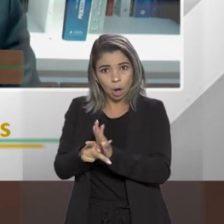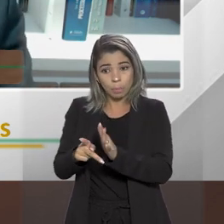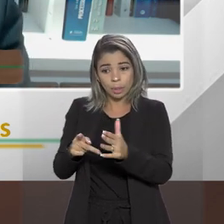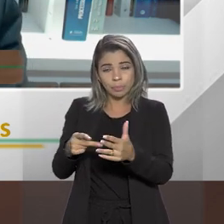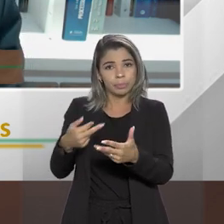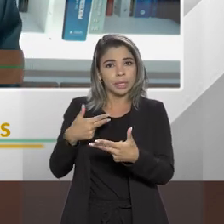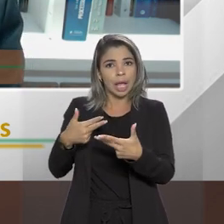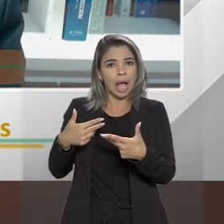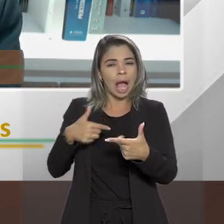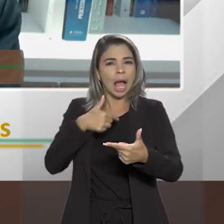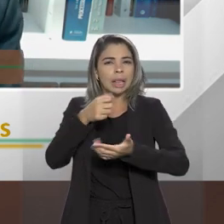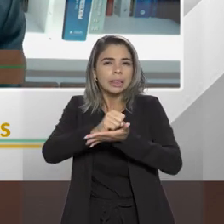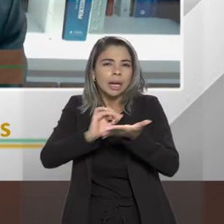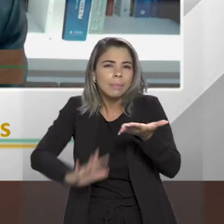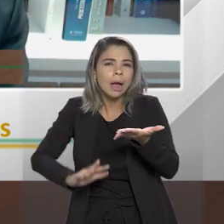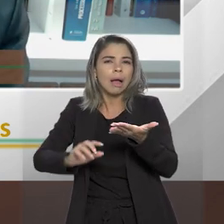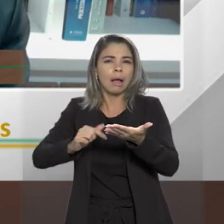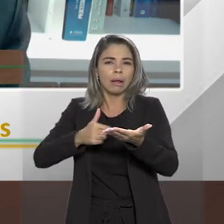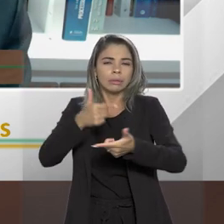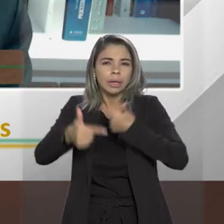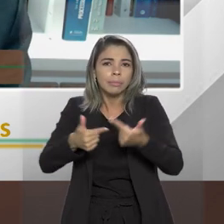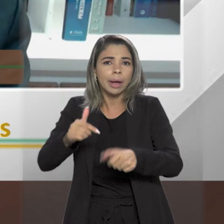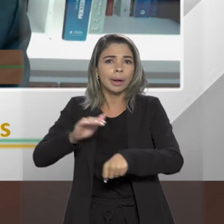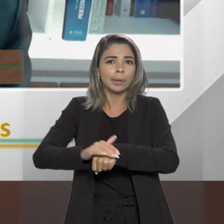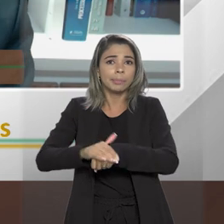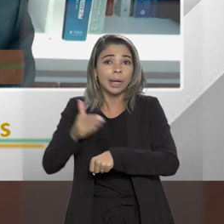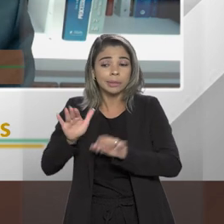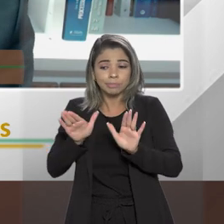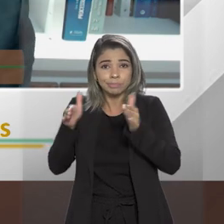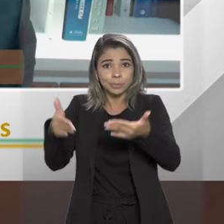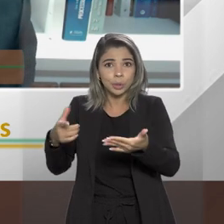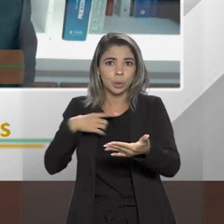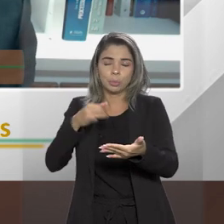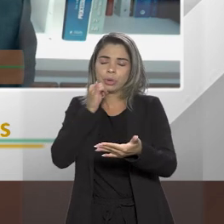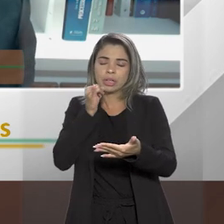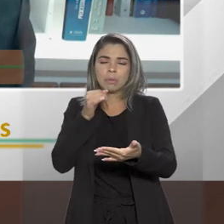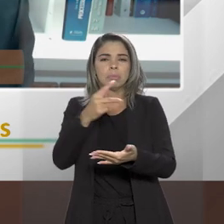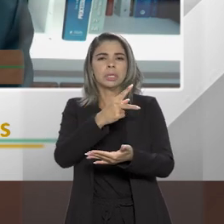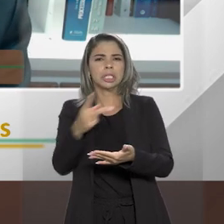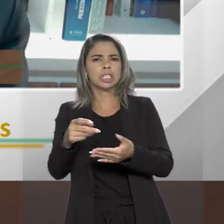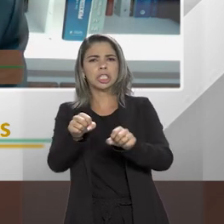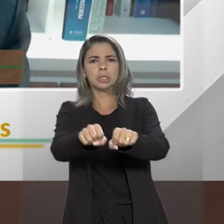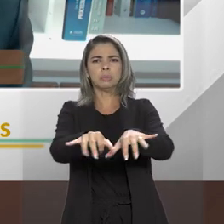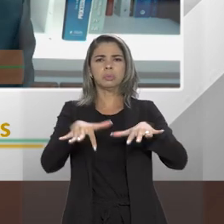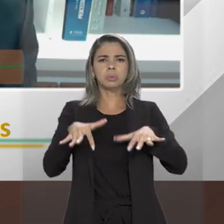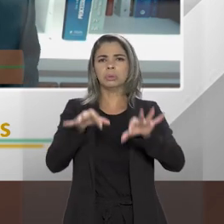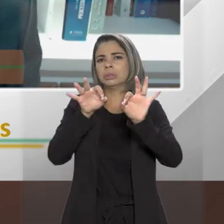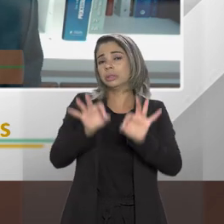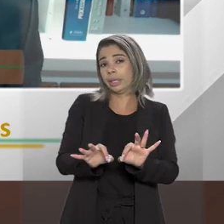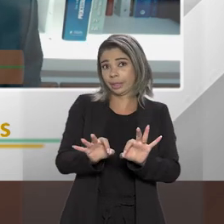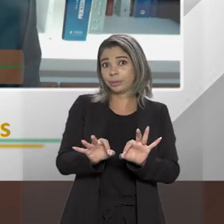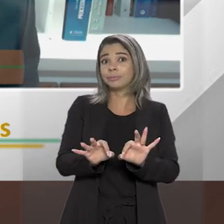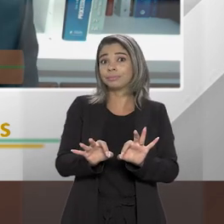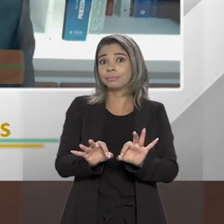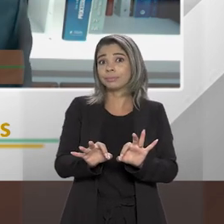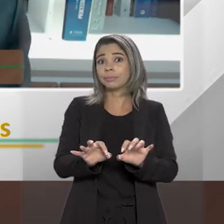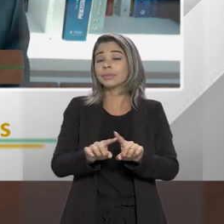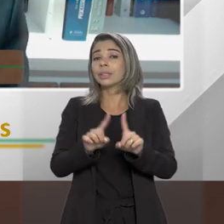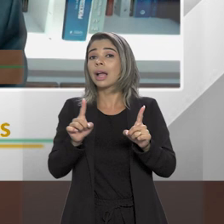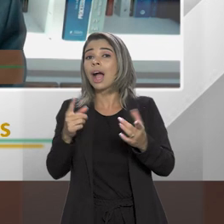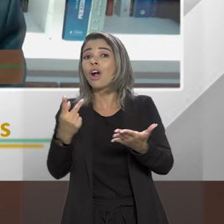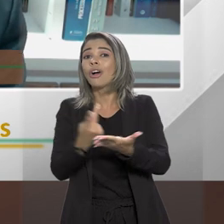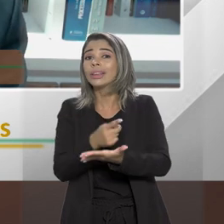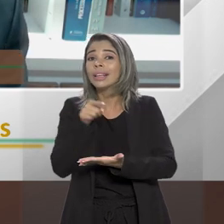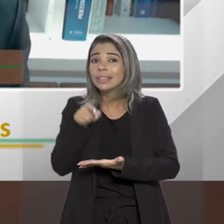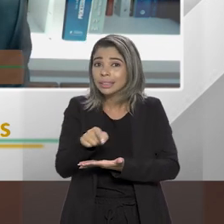como proferir uma sentença, presidir uma audiência ou eventualmente julgar um recurso. Isso acontece, por exemplo, e é